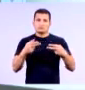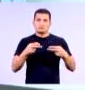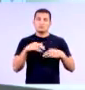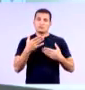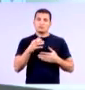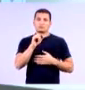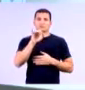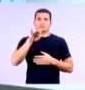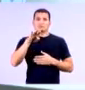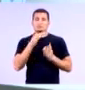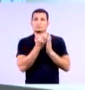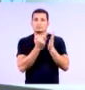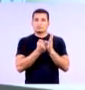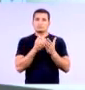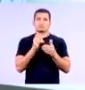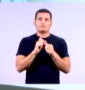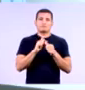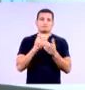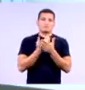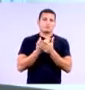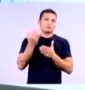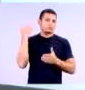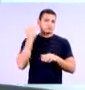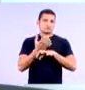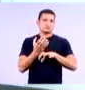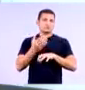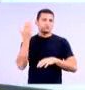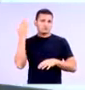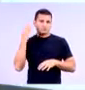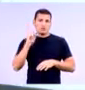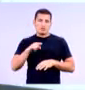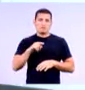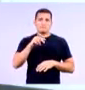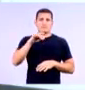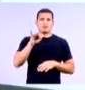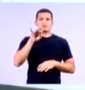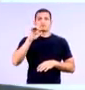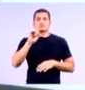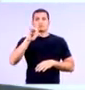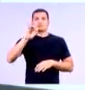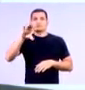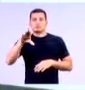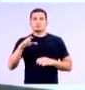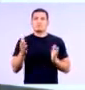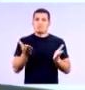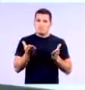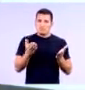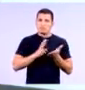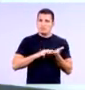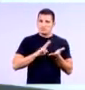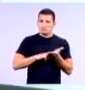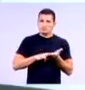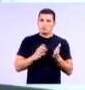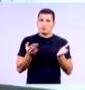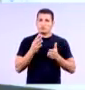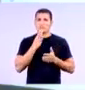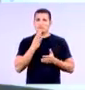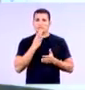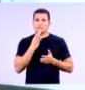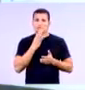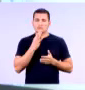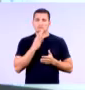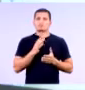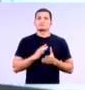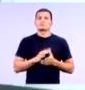na aula, na disciplina anterior, na verdade eram métodos. Só que agora a gente vai conhecer efetivamente,